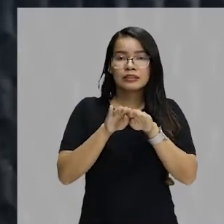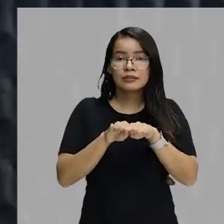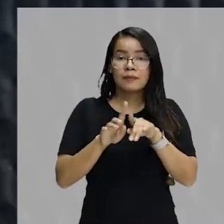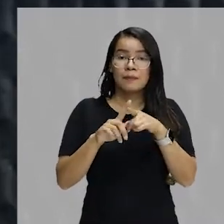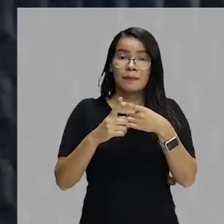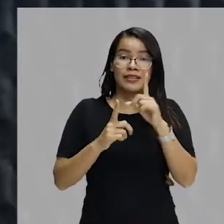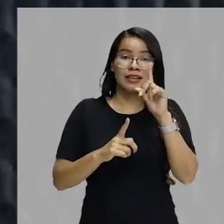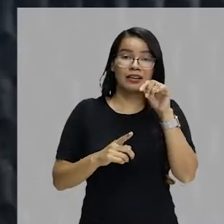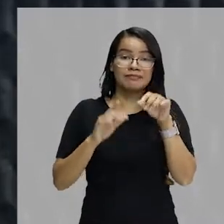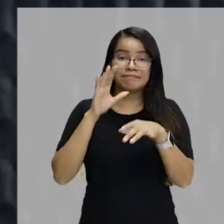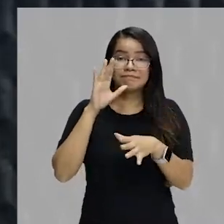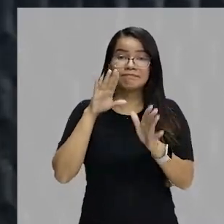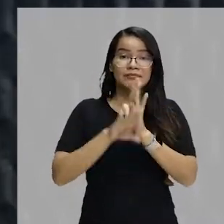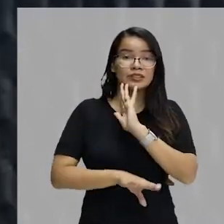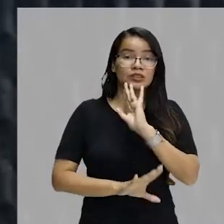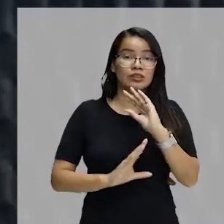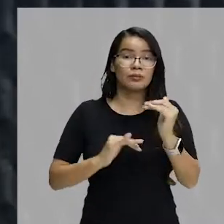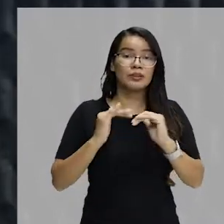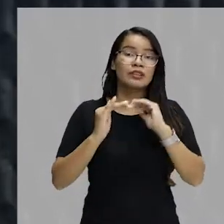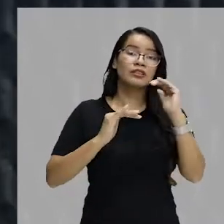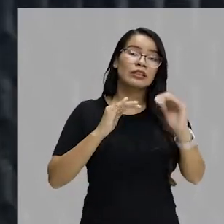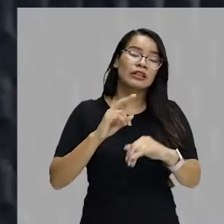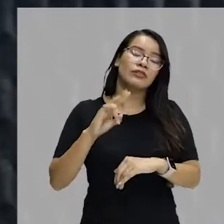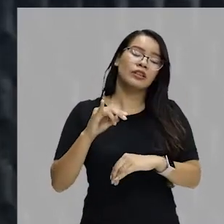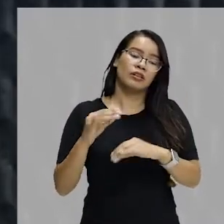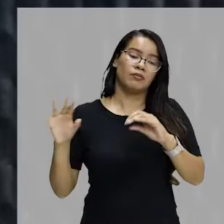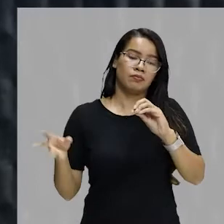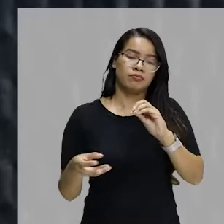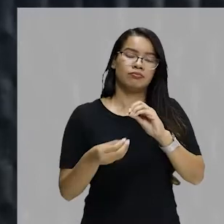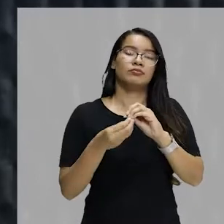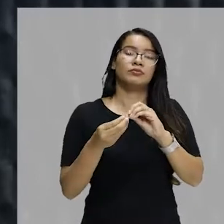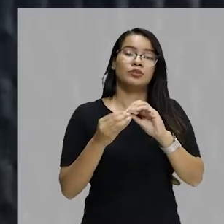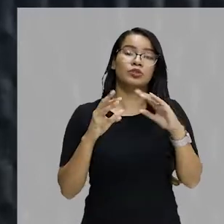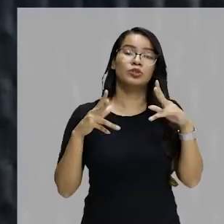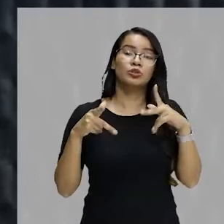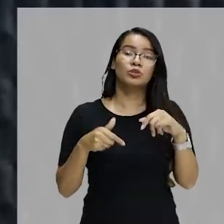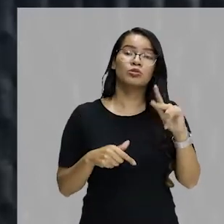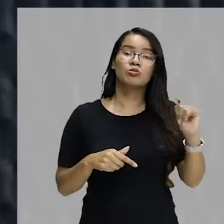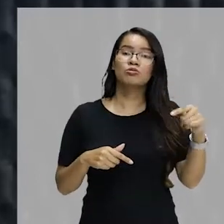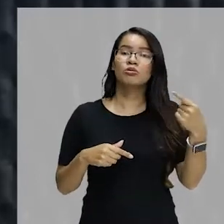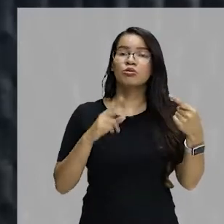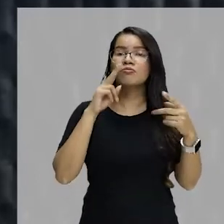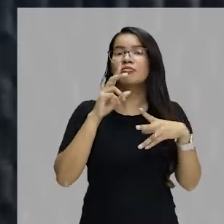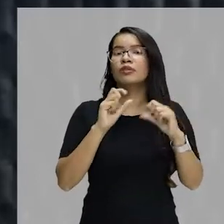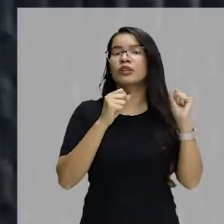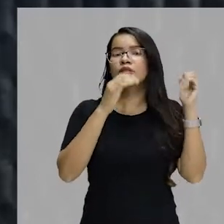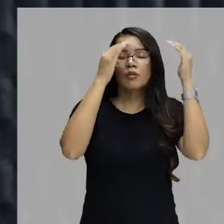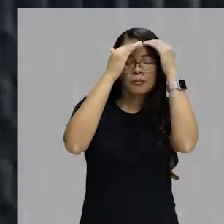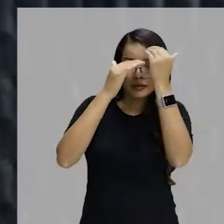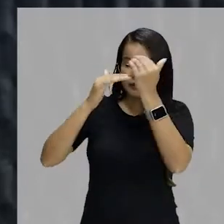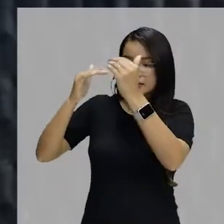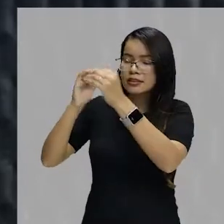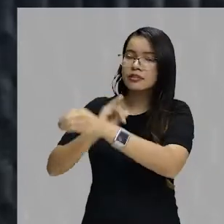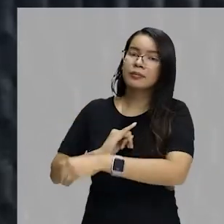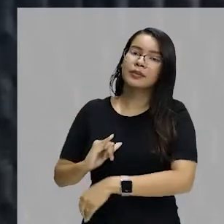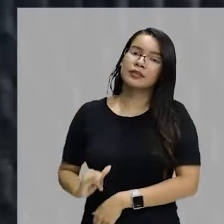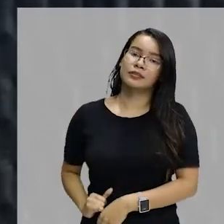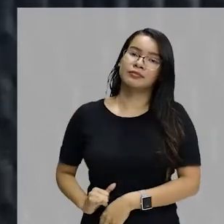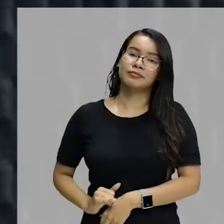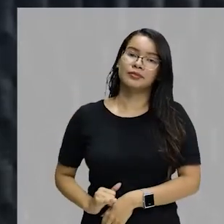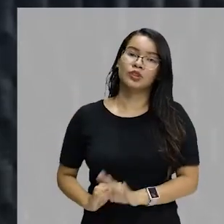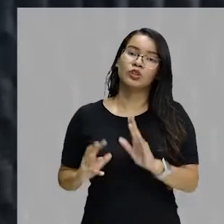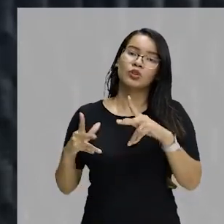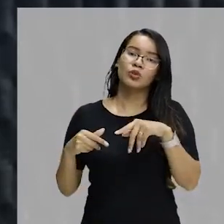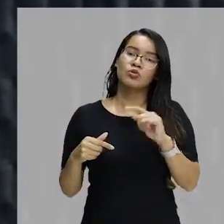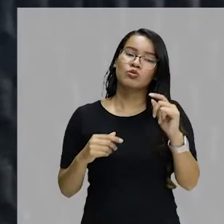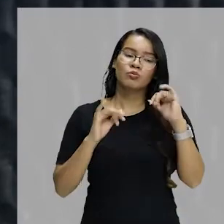poder tirano, na medida que ele é um poder que sobrepõe todos os outros poderes ao imperador. Todos os outros poderes